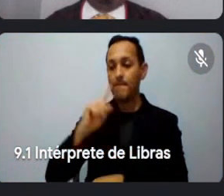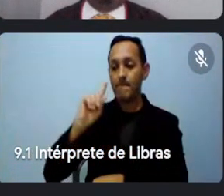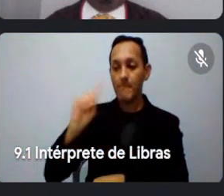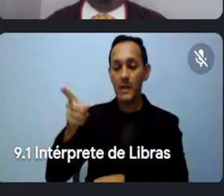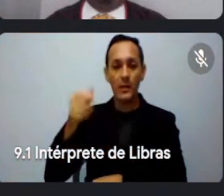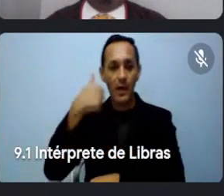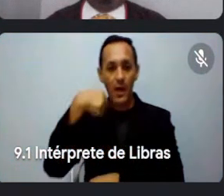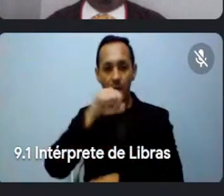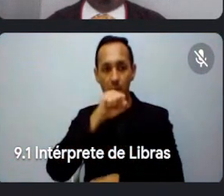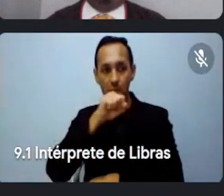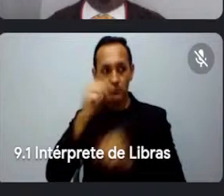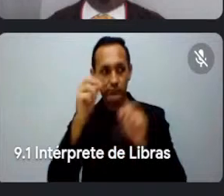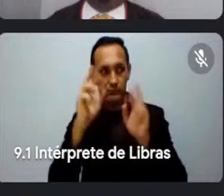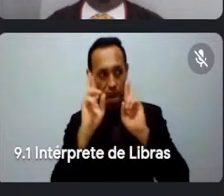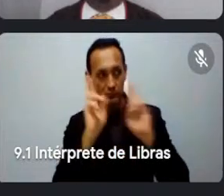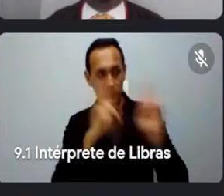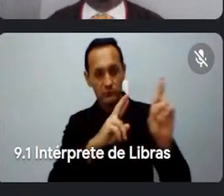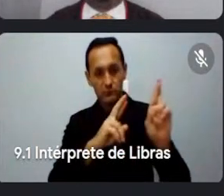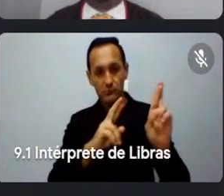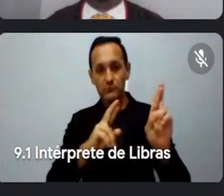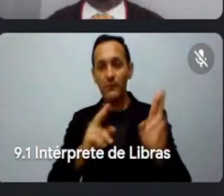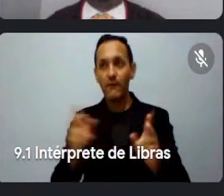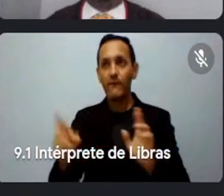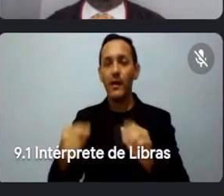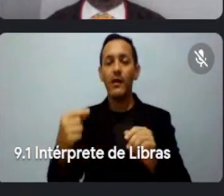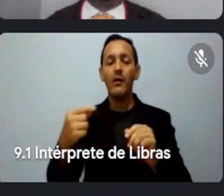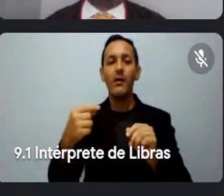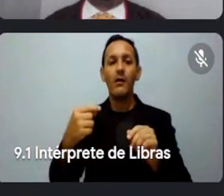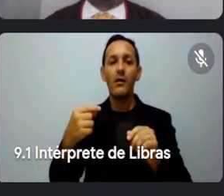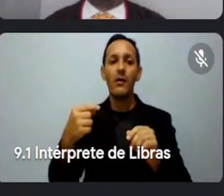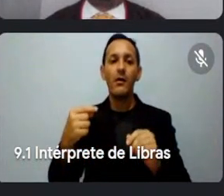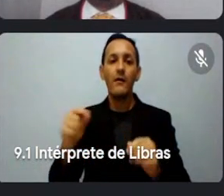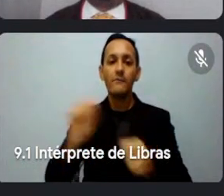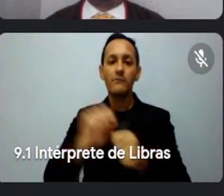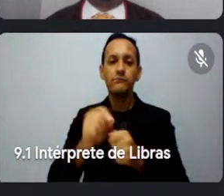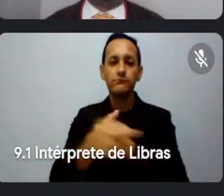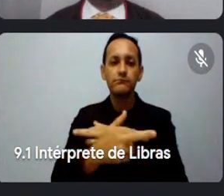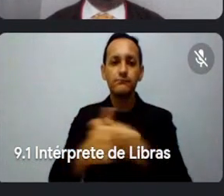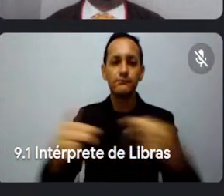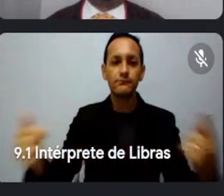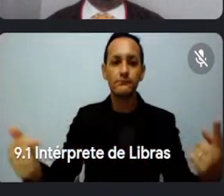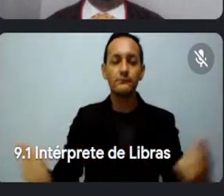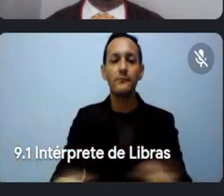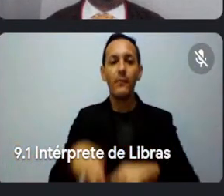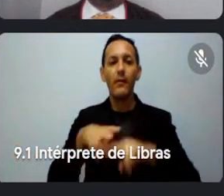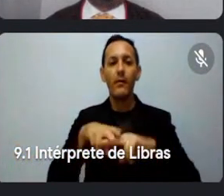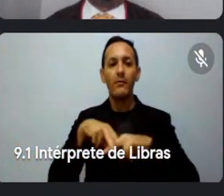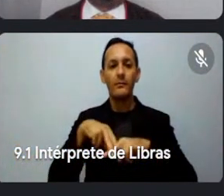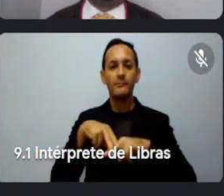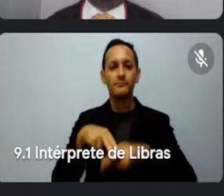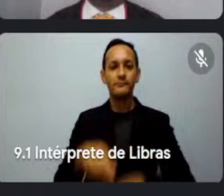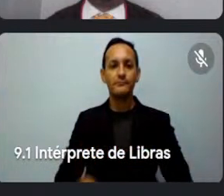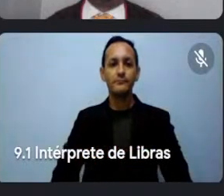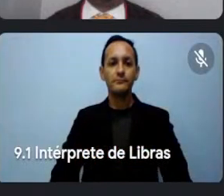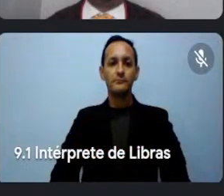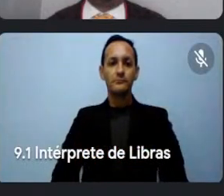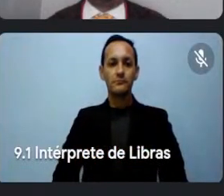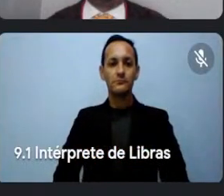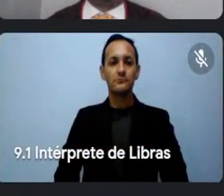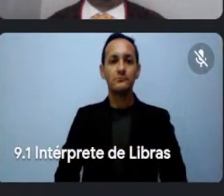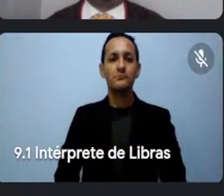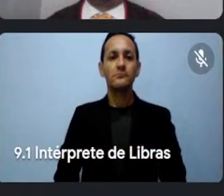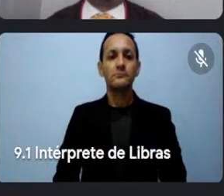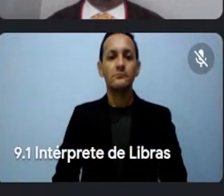as ordens da senhora Maria de bom então dessa forma seu presidente eu acolho